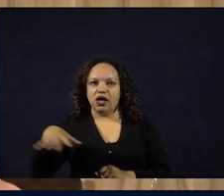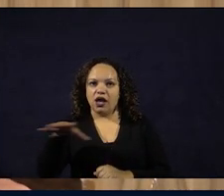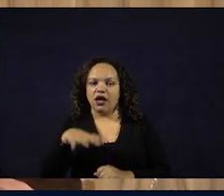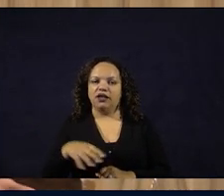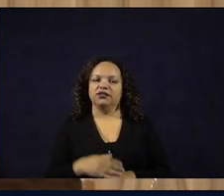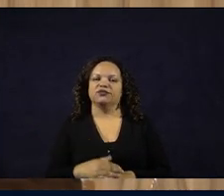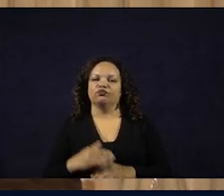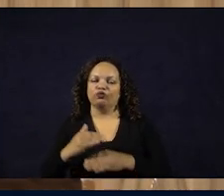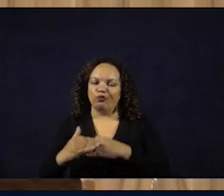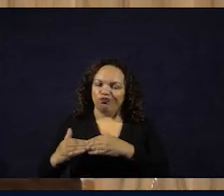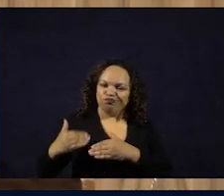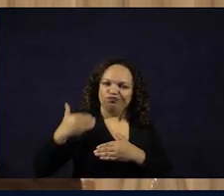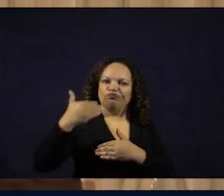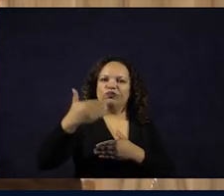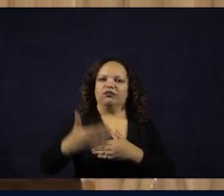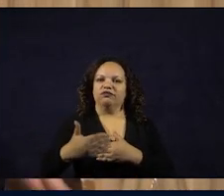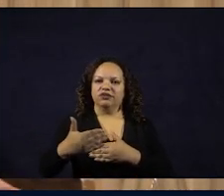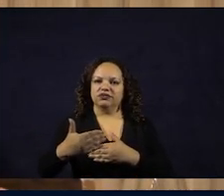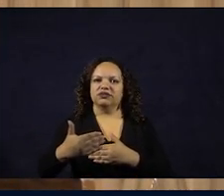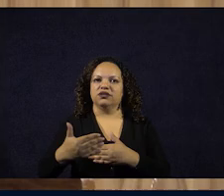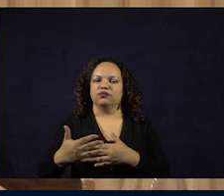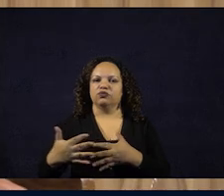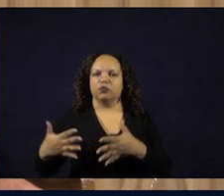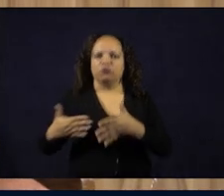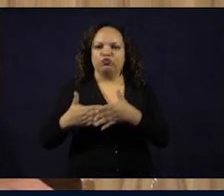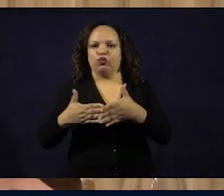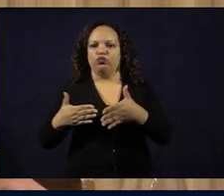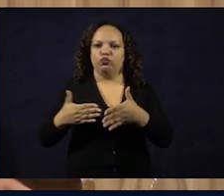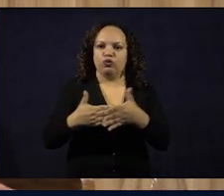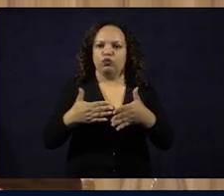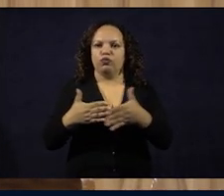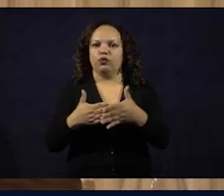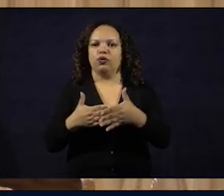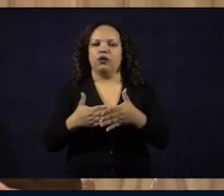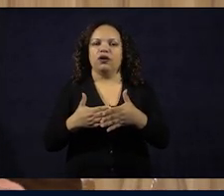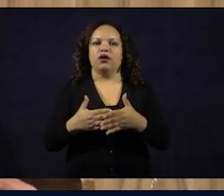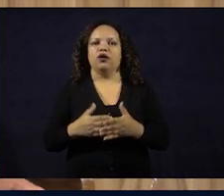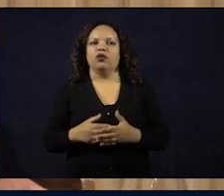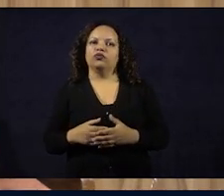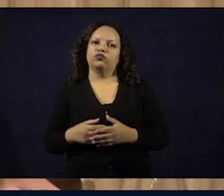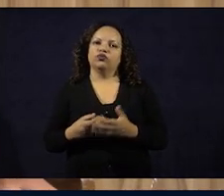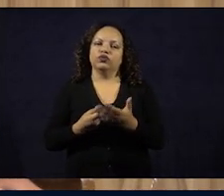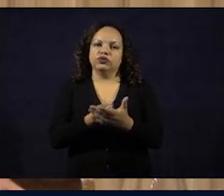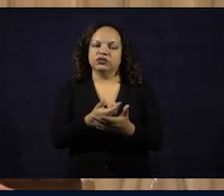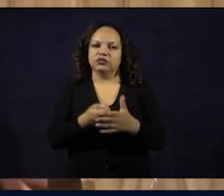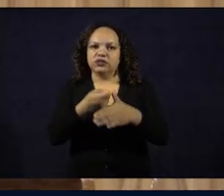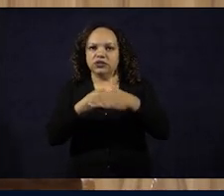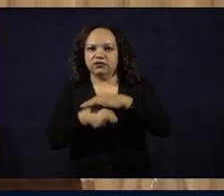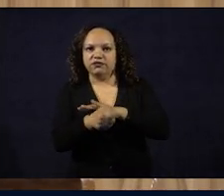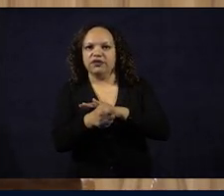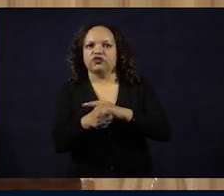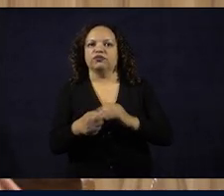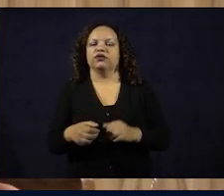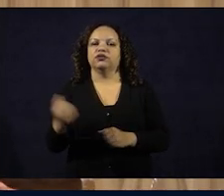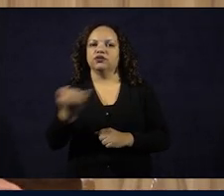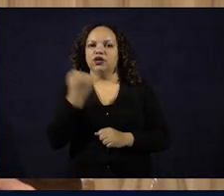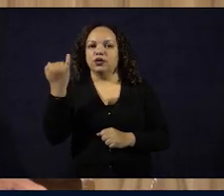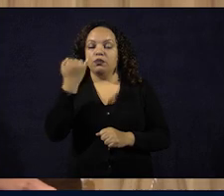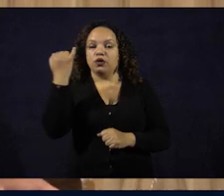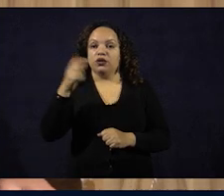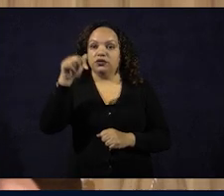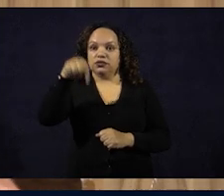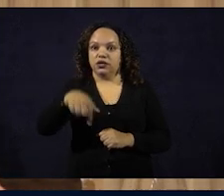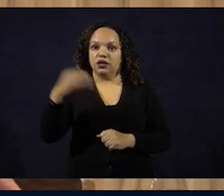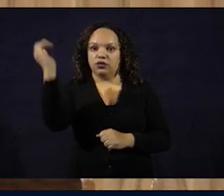grande avanço para destravar investimentos importantes no Brasil. Nós temos também, nesse